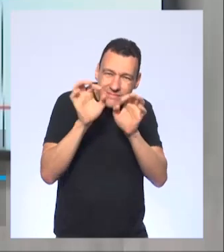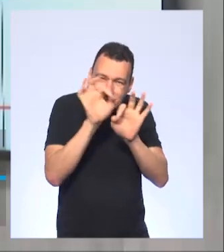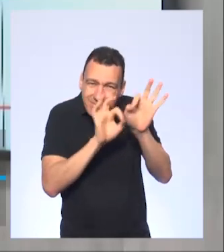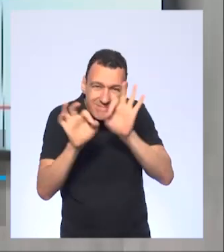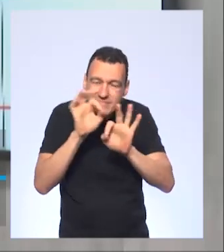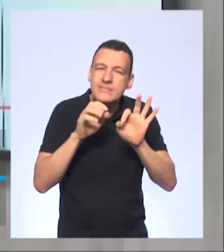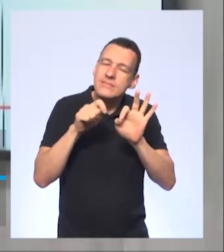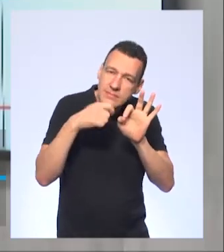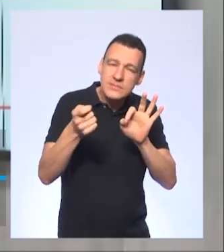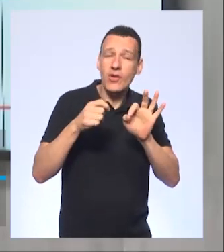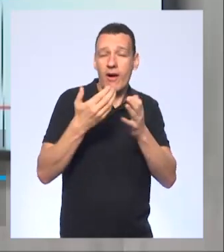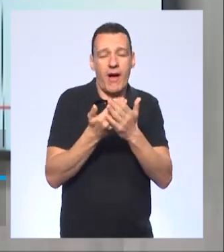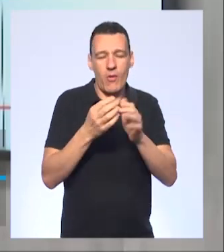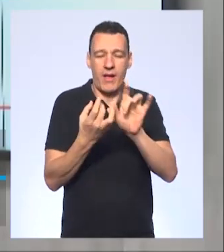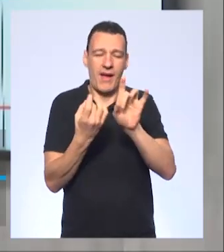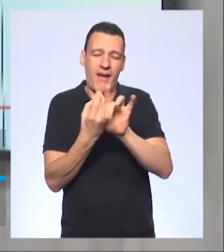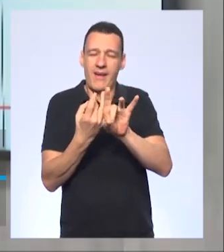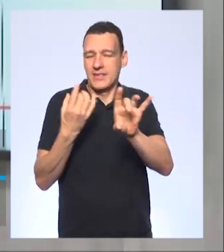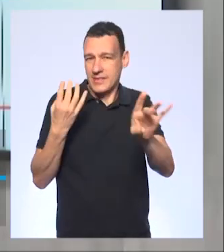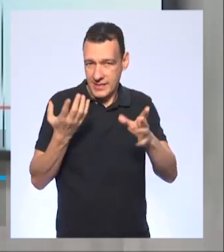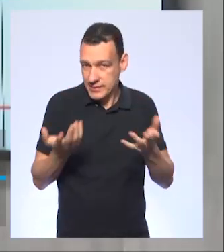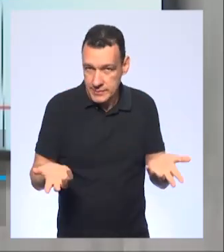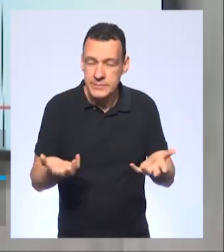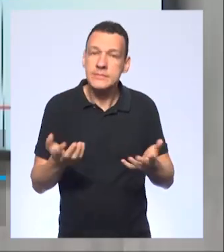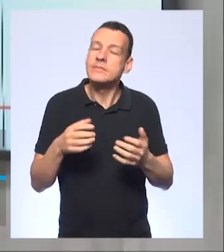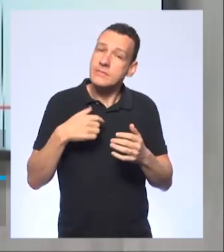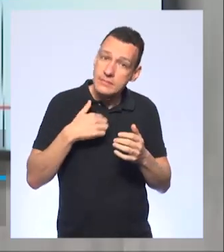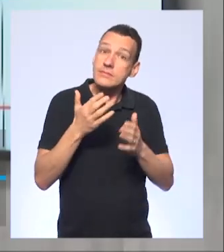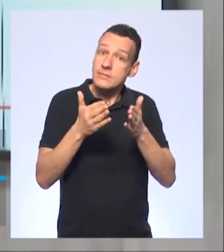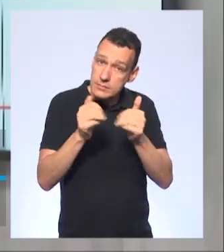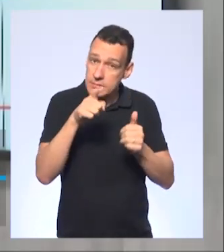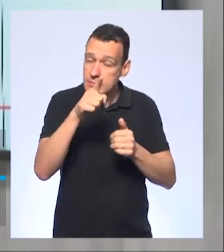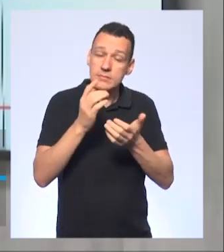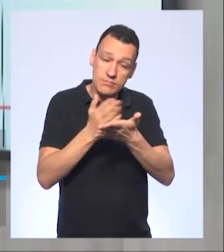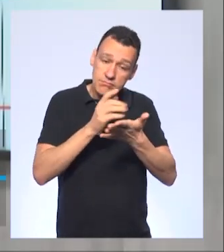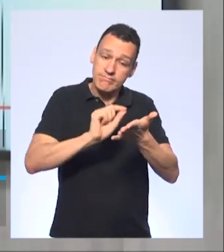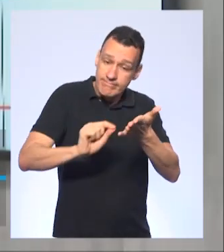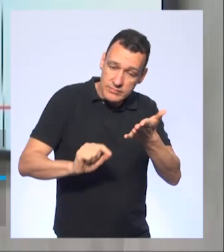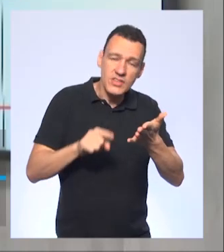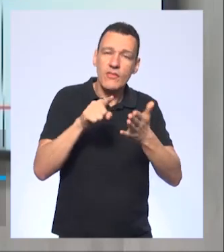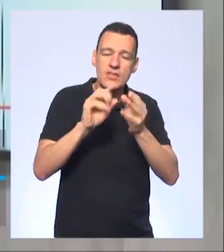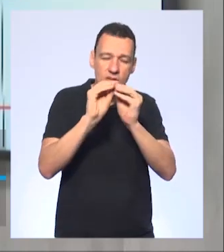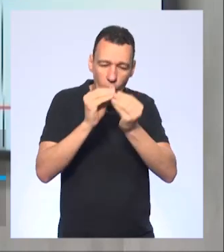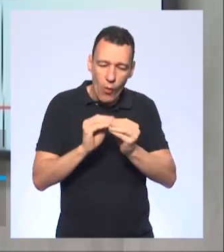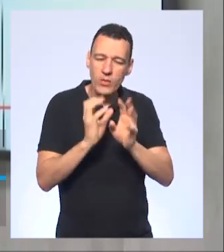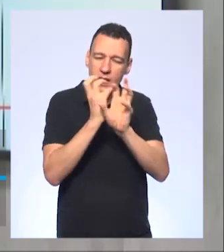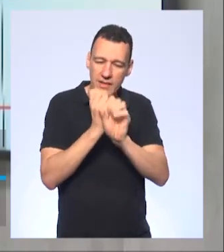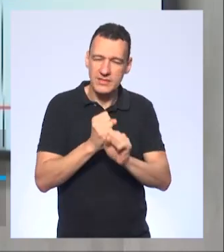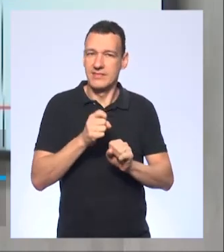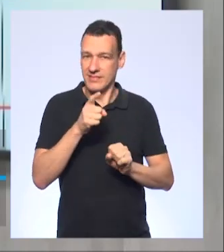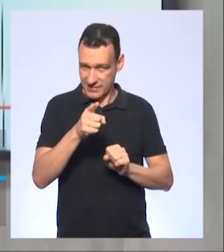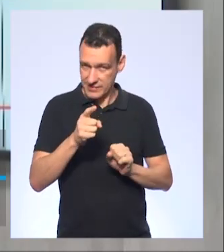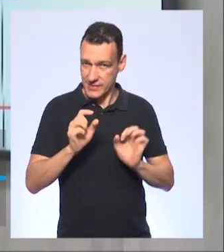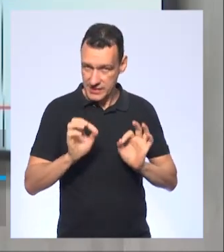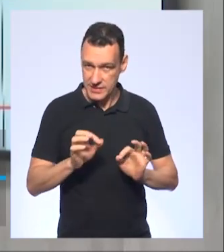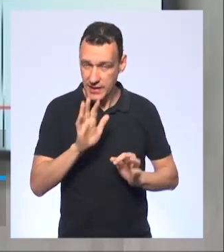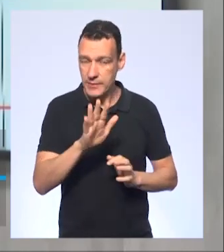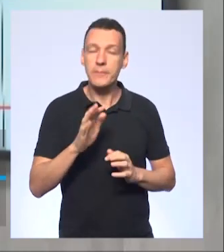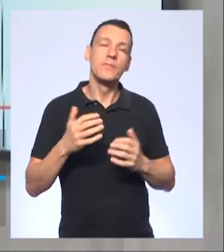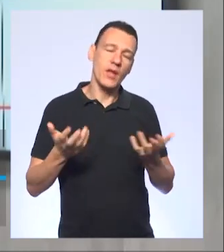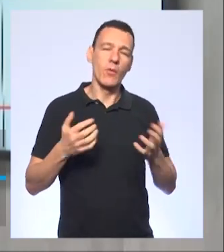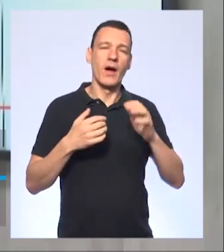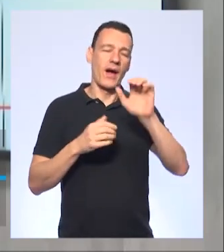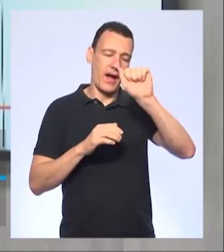isso. Você viu o que eu fiz? Falei, pega o seu caderninho aí, anota e vamos multiplicar fazer aquela continha lá. Então eu fiz assim, A